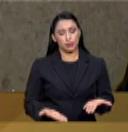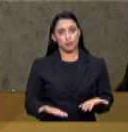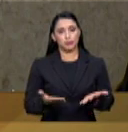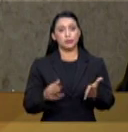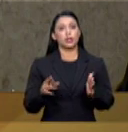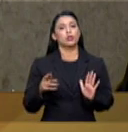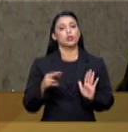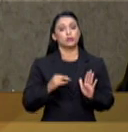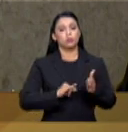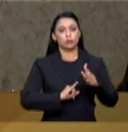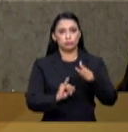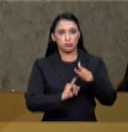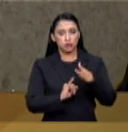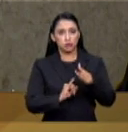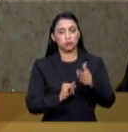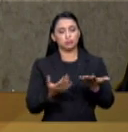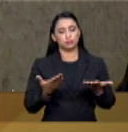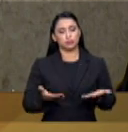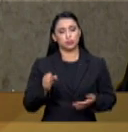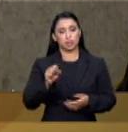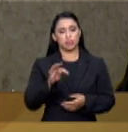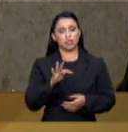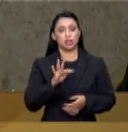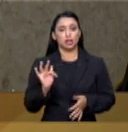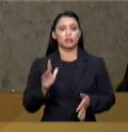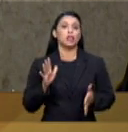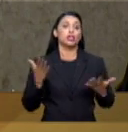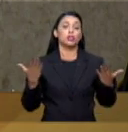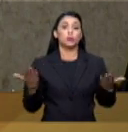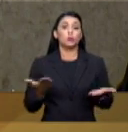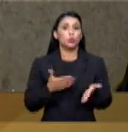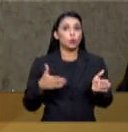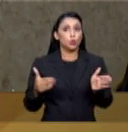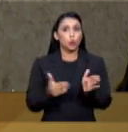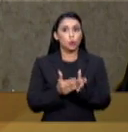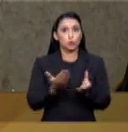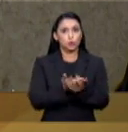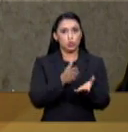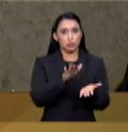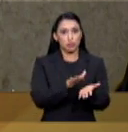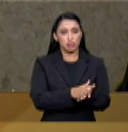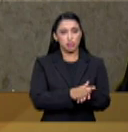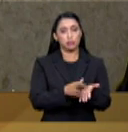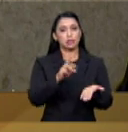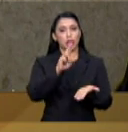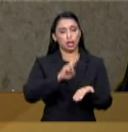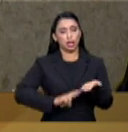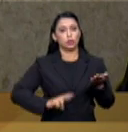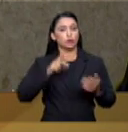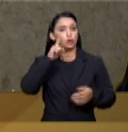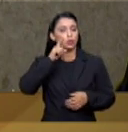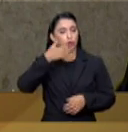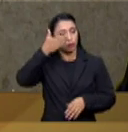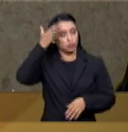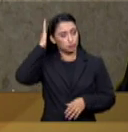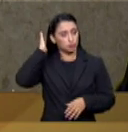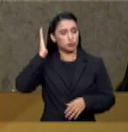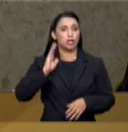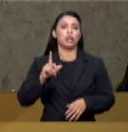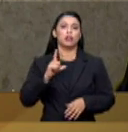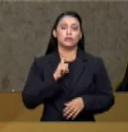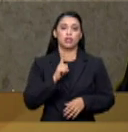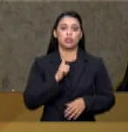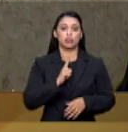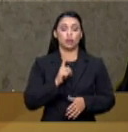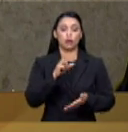os processos são praticamente todos da sua relatoria, o ministro Marco Aurélio vai proferir o relatório,